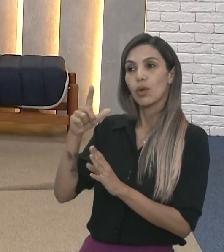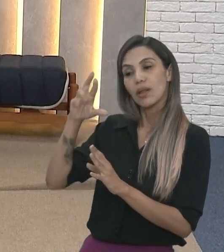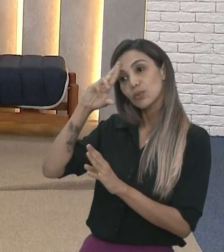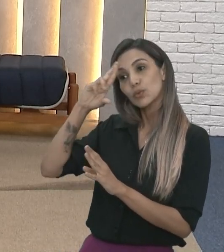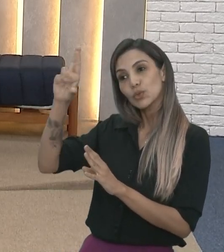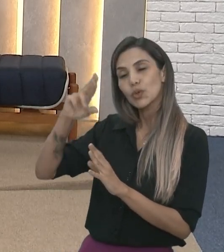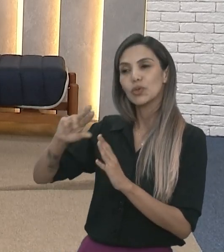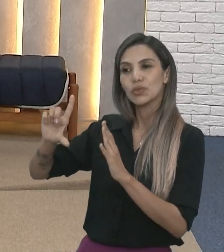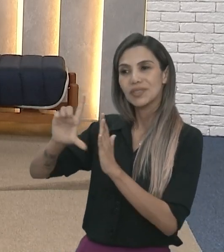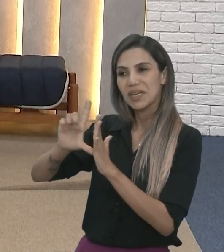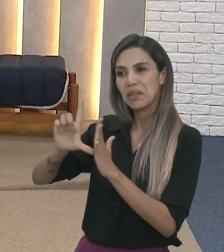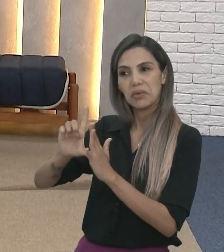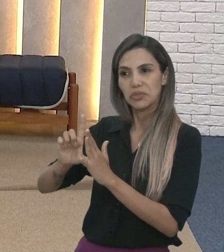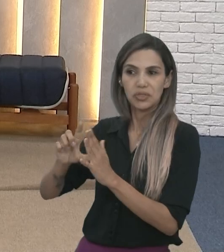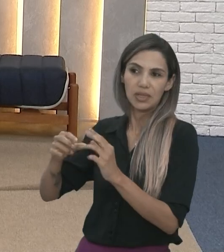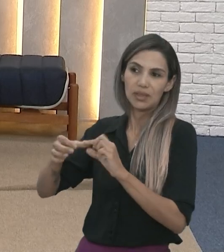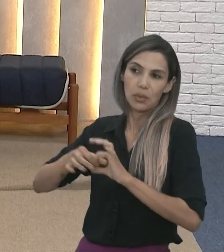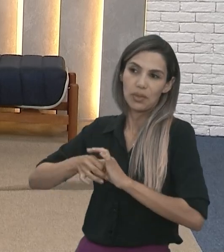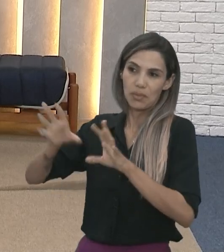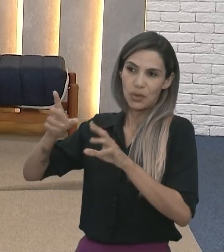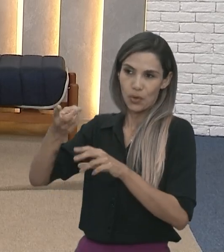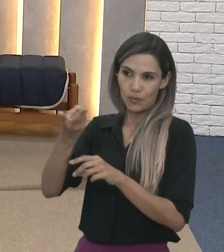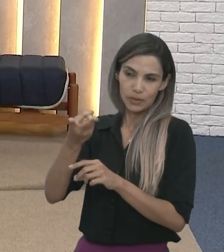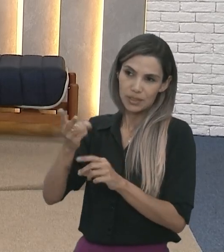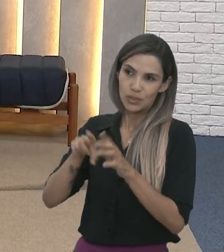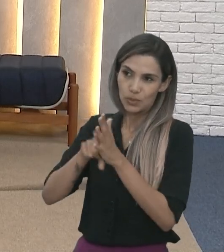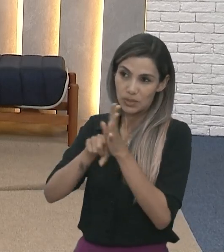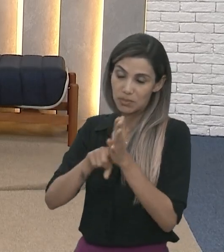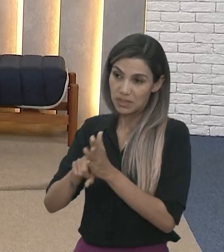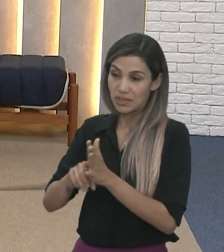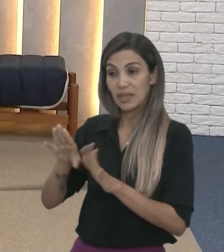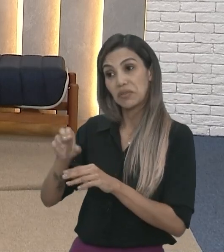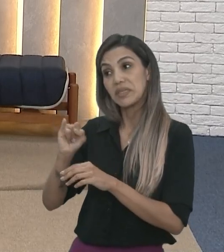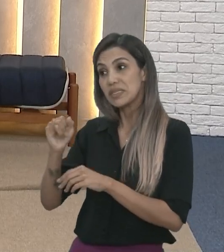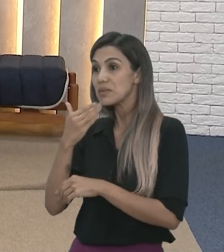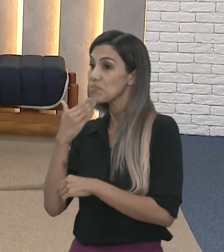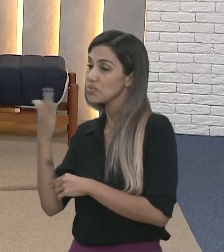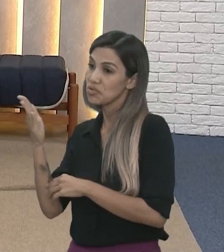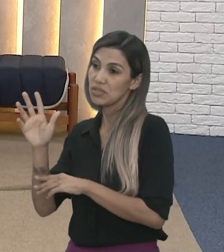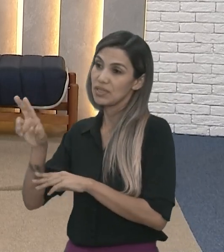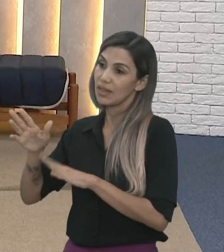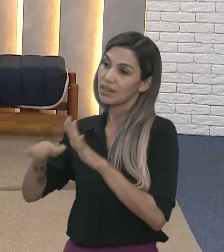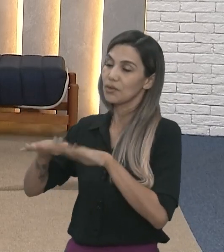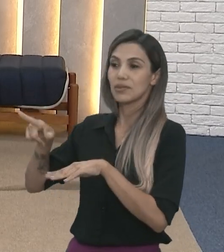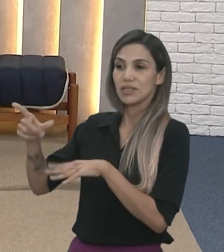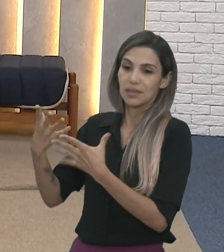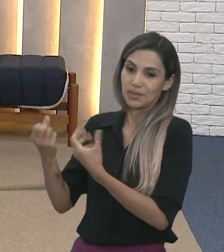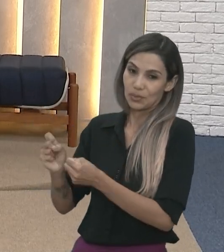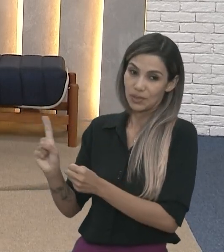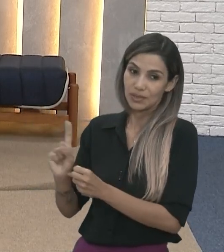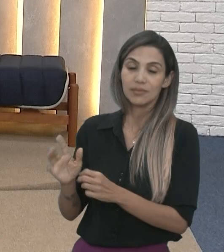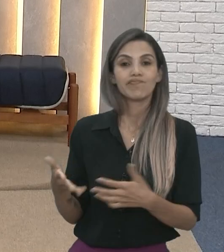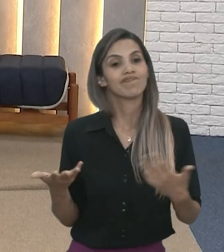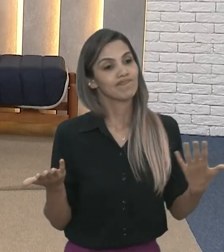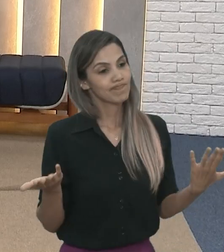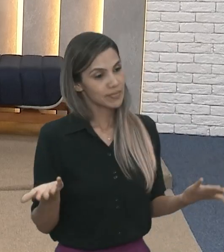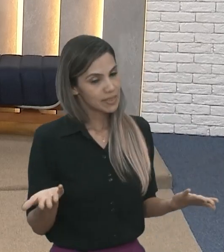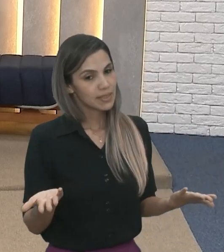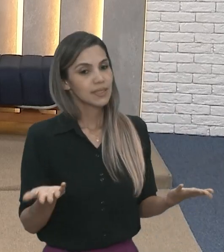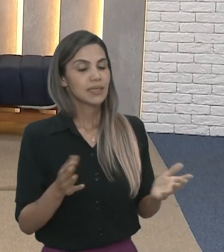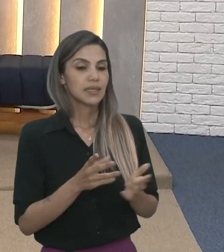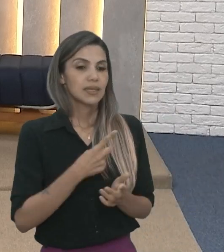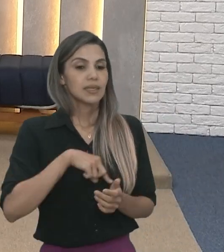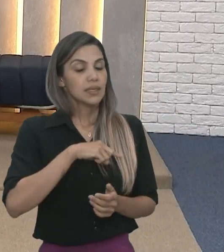se pedisse, talvez não teriam, né? Possivelmente não, seria muito mais difícil de acesso, né? Então, o que a gente entende, assim, de uma forma